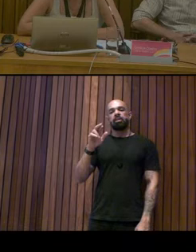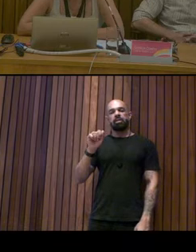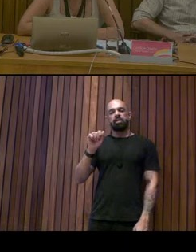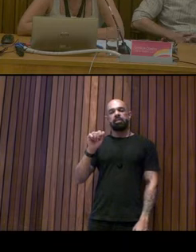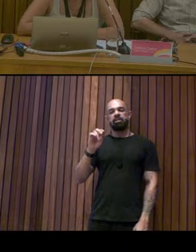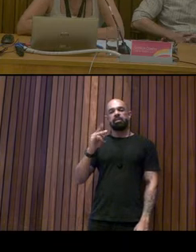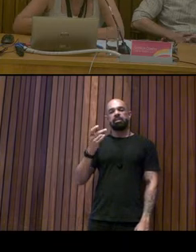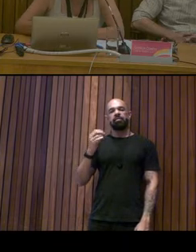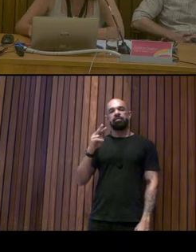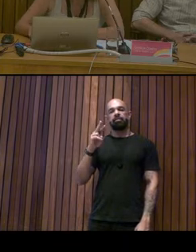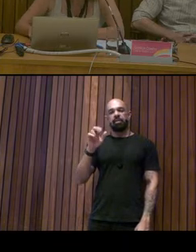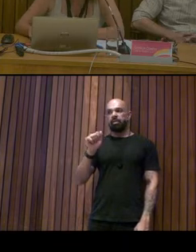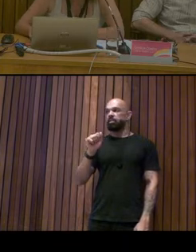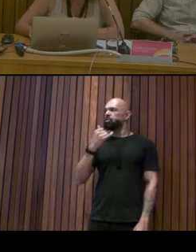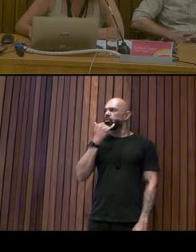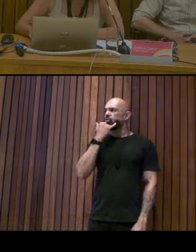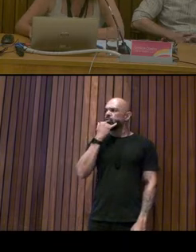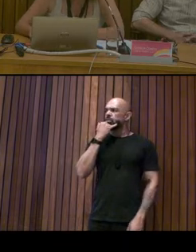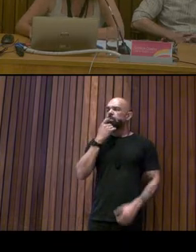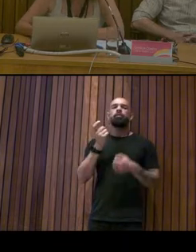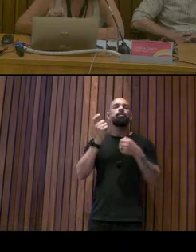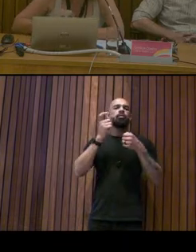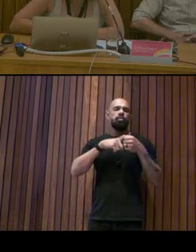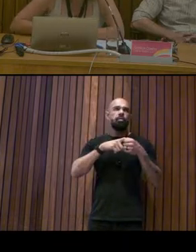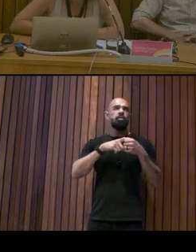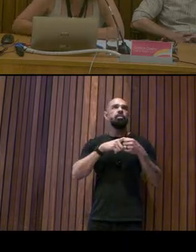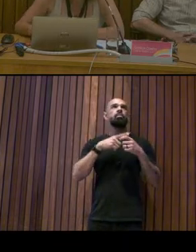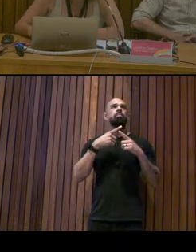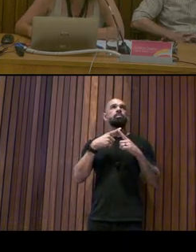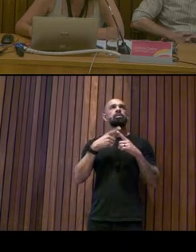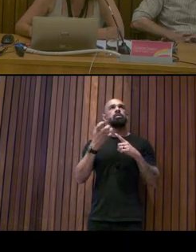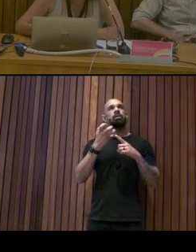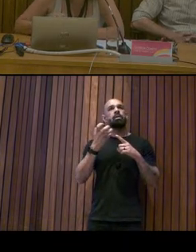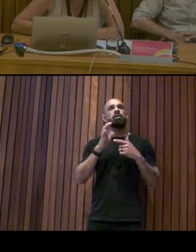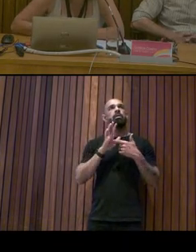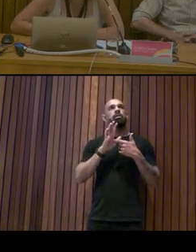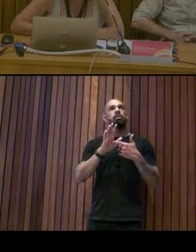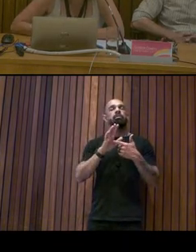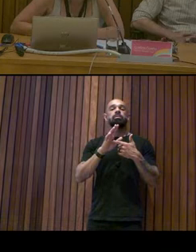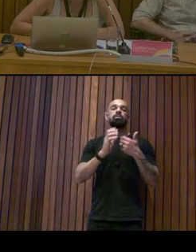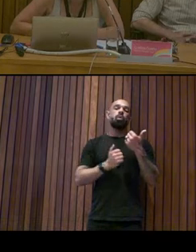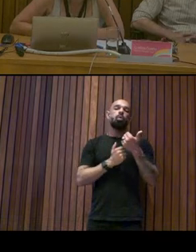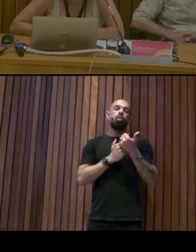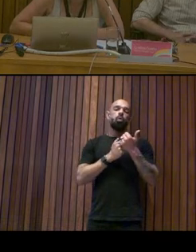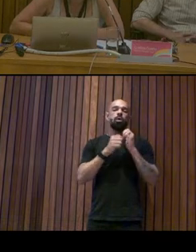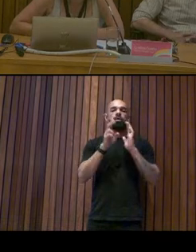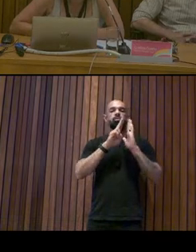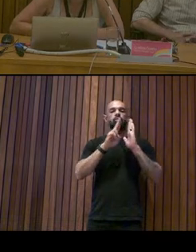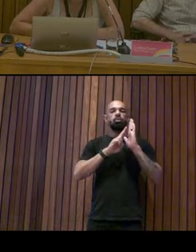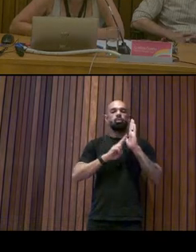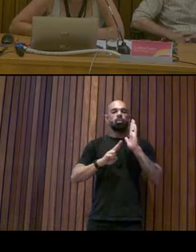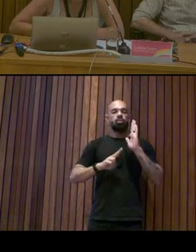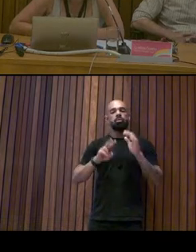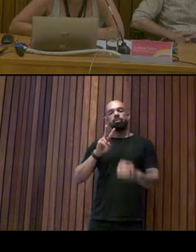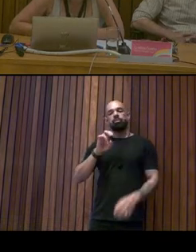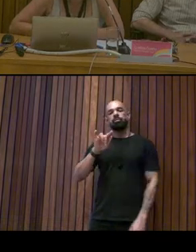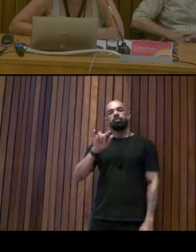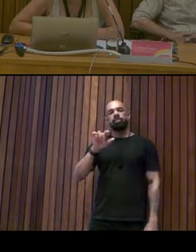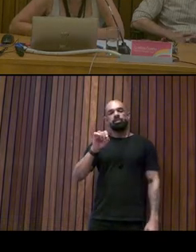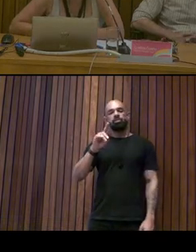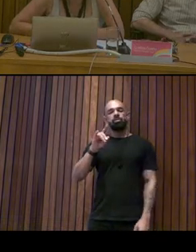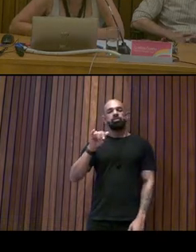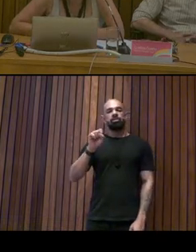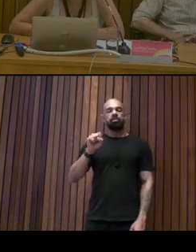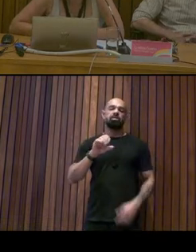É, desculpa, eu vou voltar rapidamente, porque eu queria só citar os colaboradores do Virgílio Dias, que